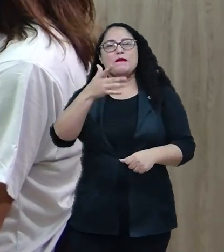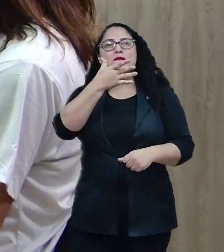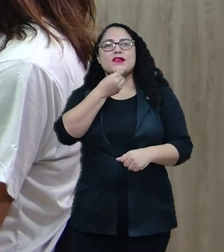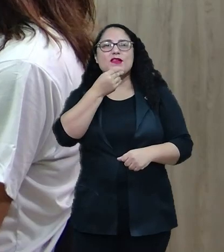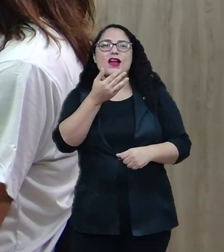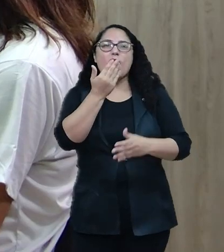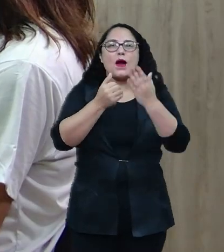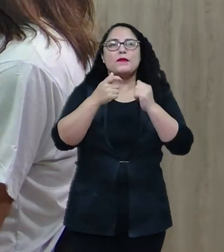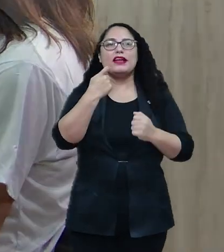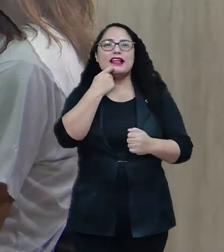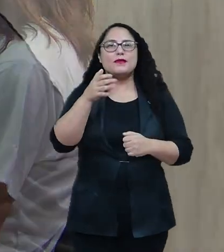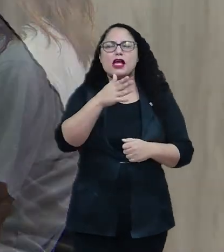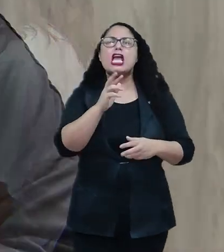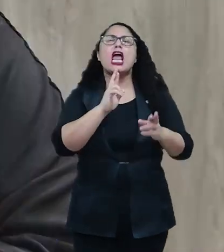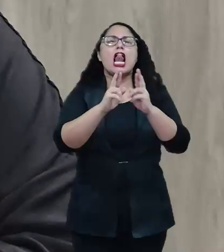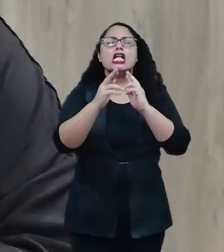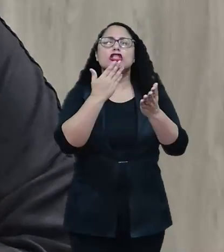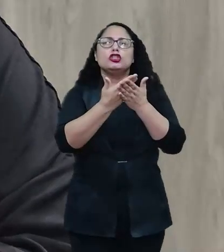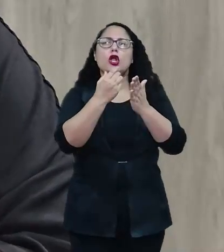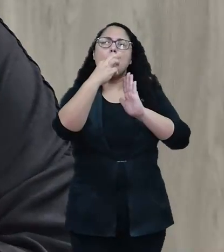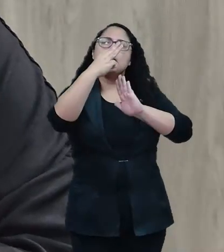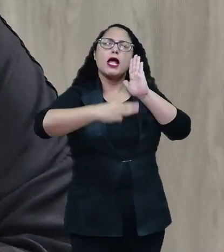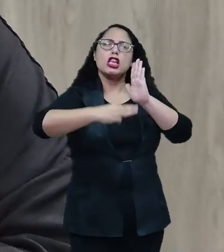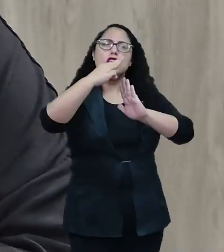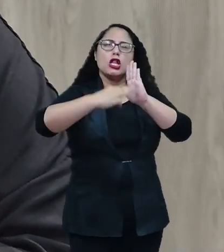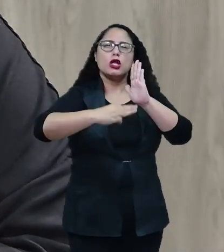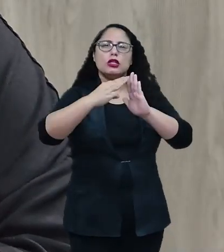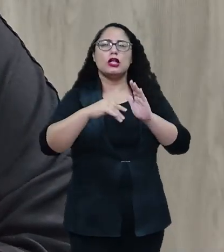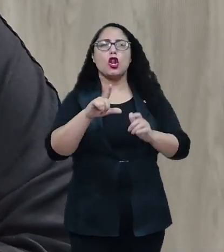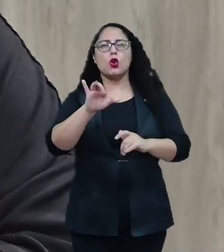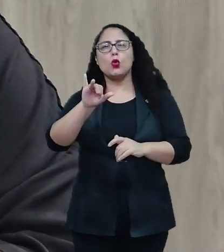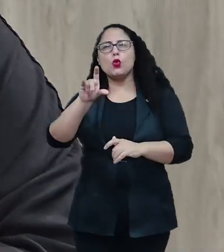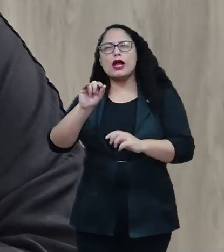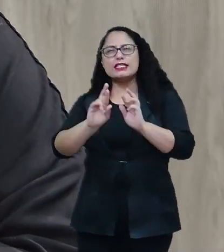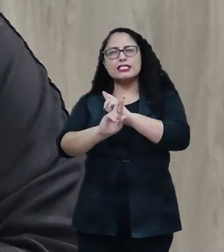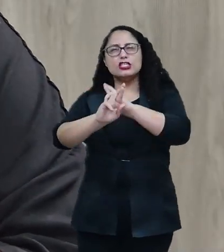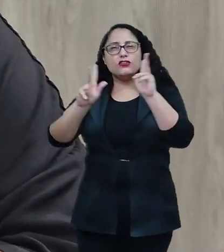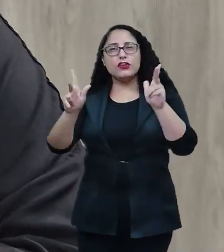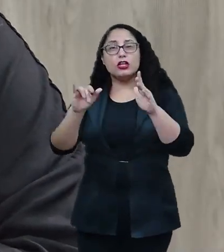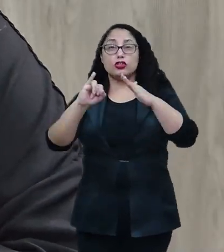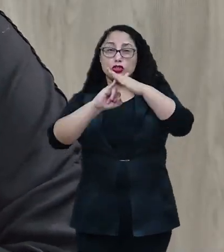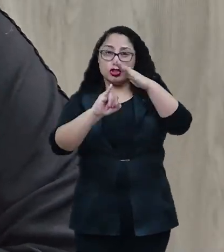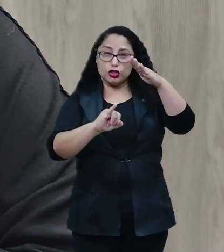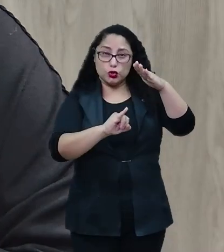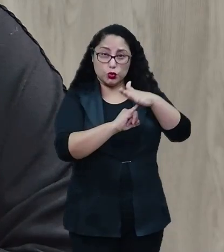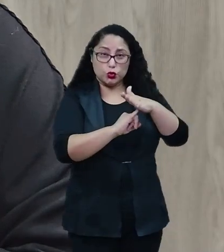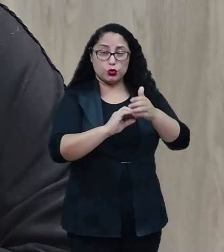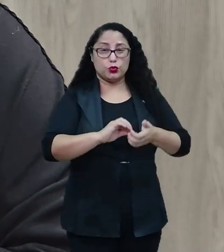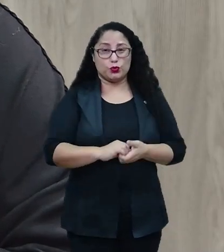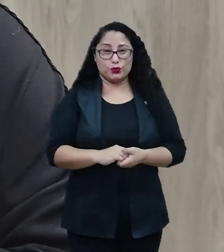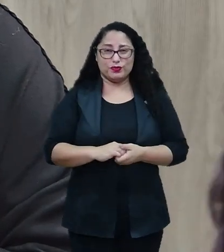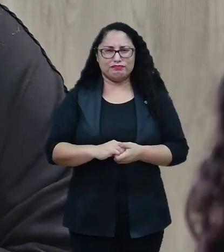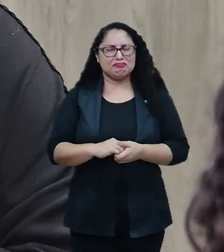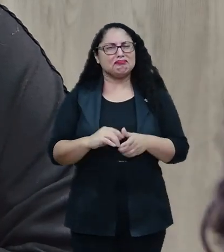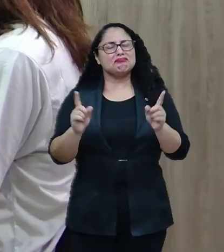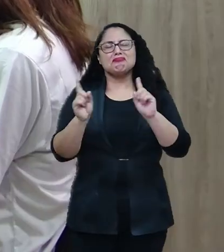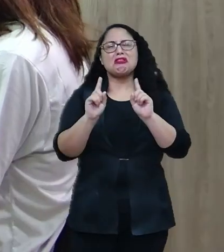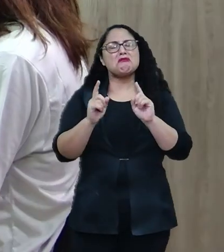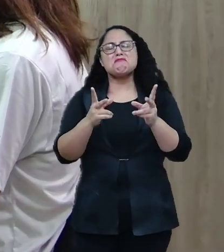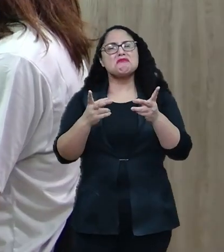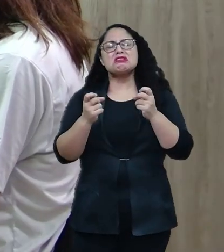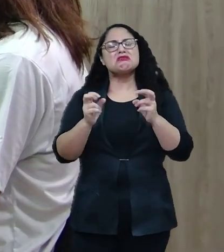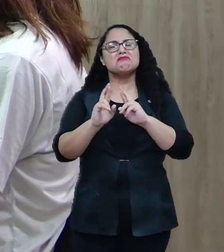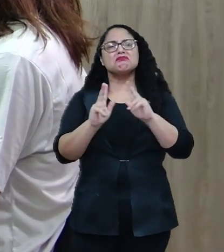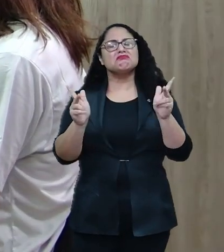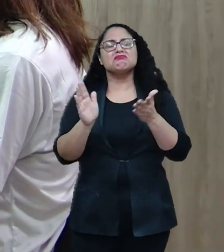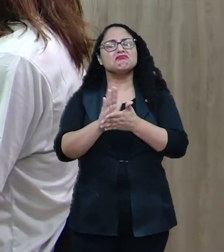E em relação aos estudos, vocês acharam a metodologia lá, Lucas, diferente do Instituto? Não reparei muita